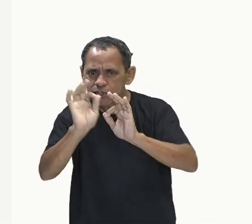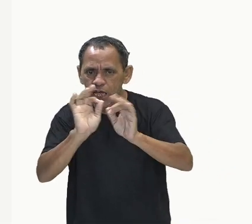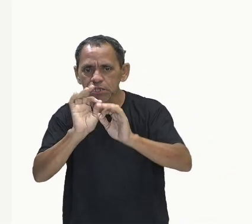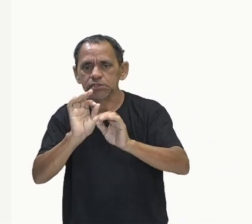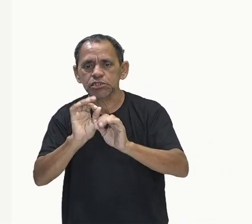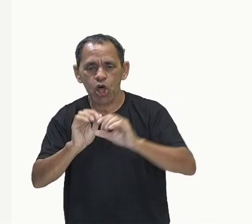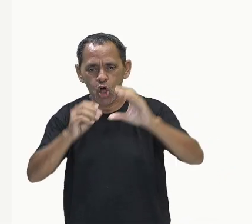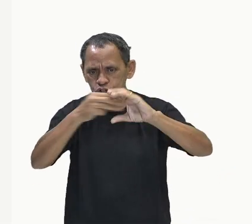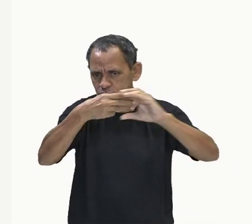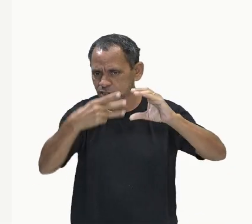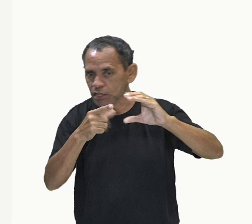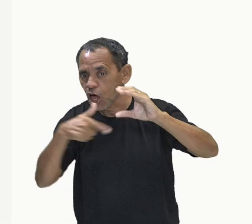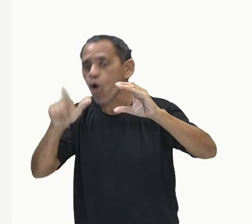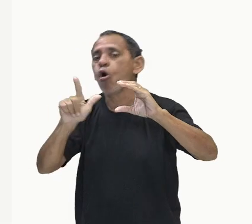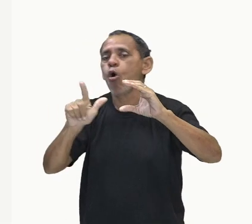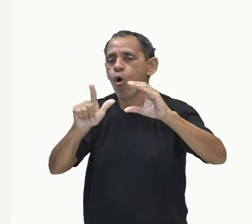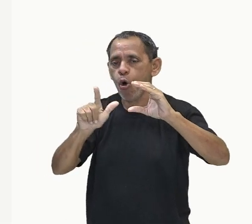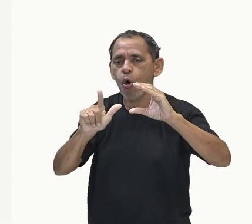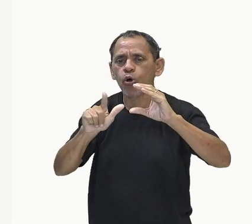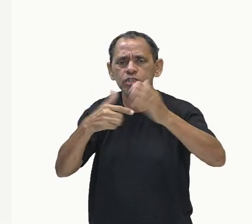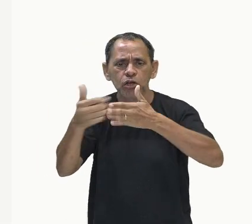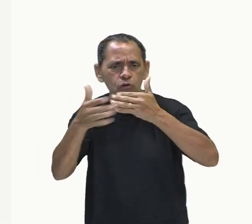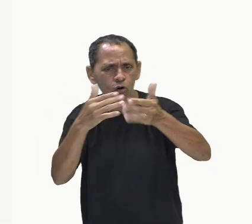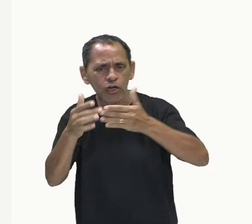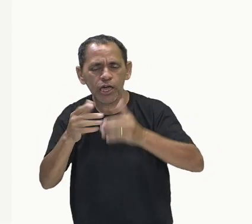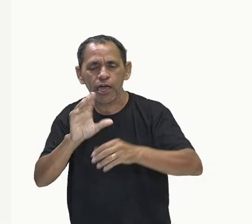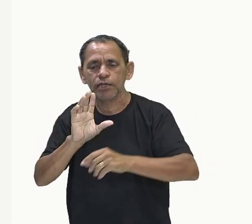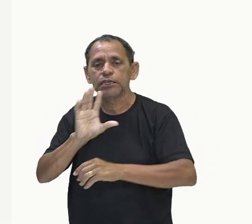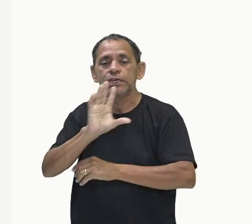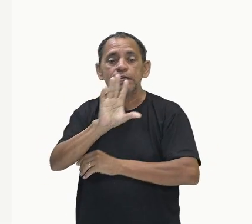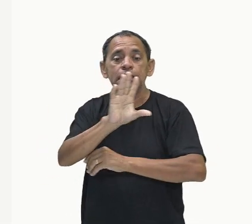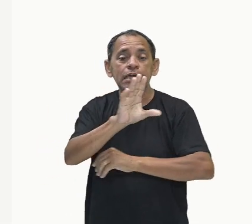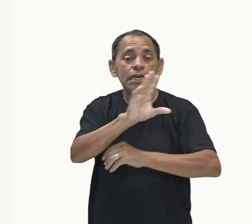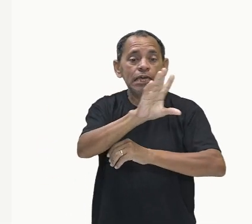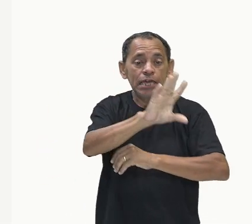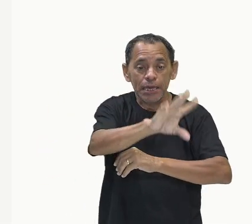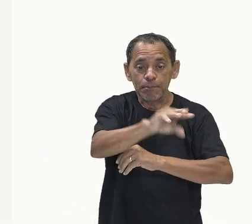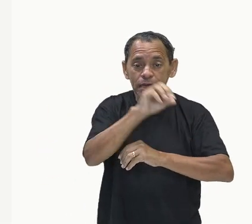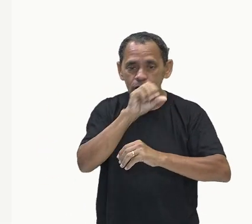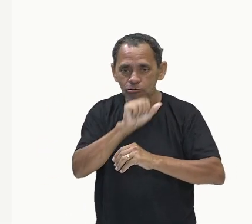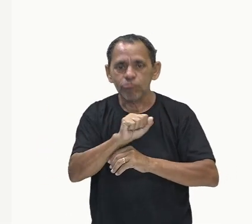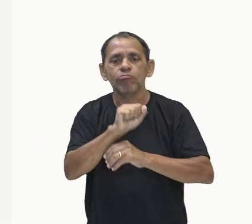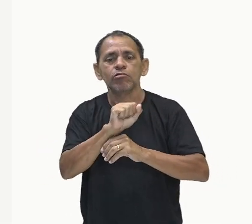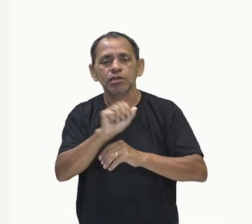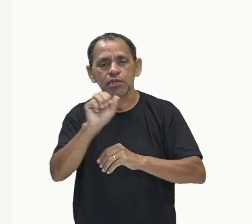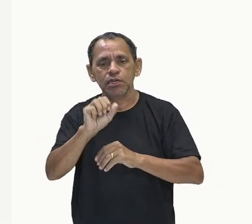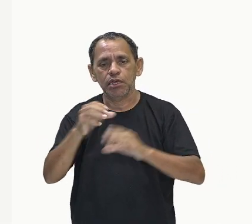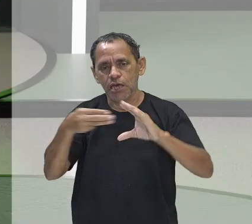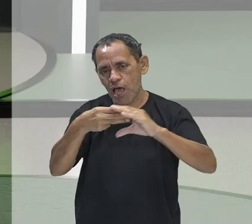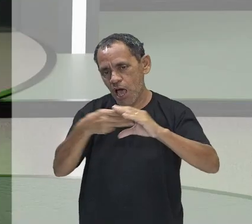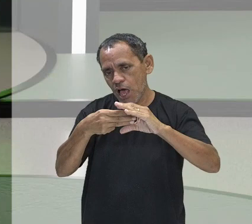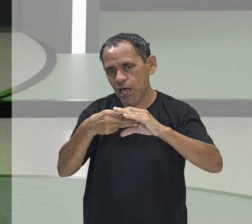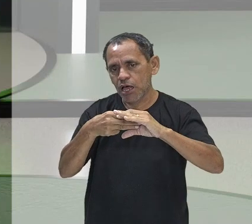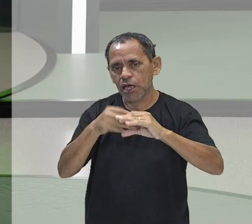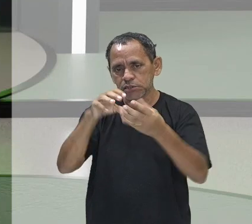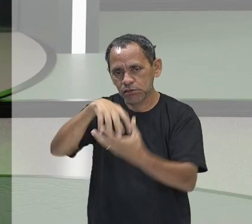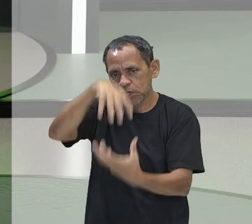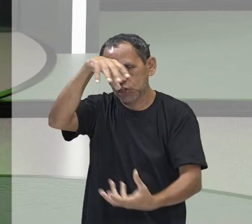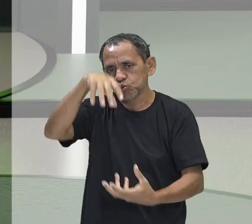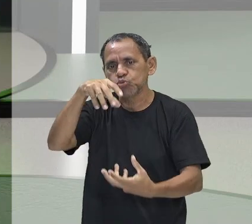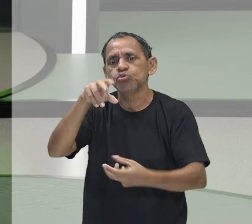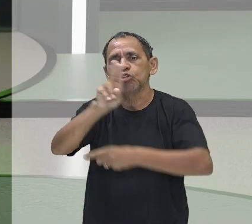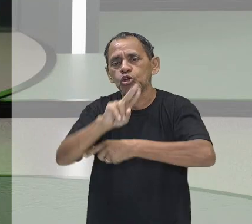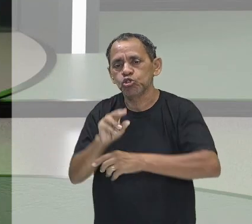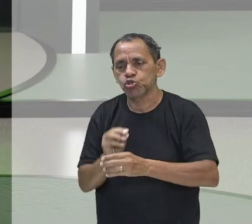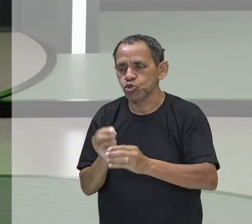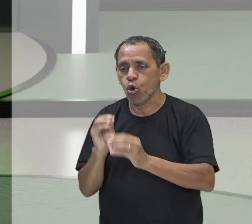para se transformar em qualquer célula, pegou só o núcleo desse indivíduo adulto e se formaram vários girinos. Esse experimento foi